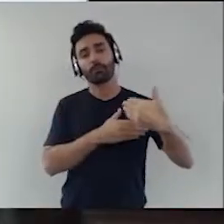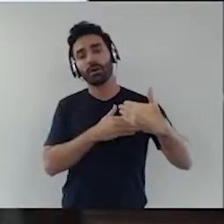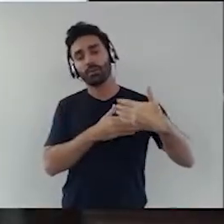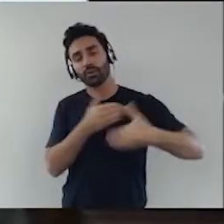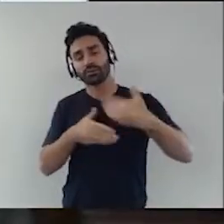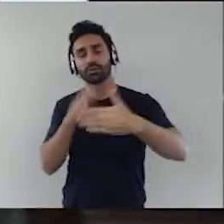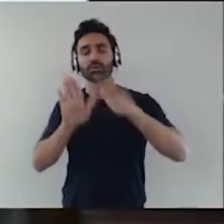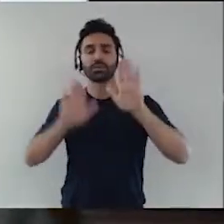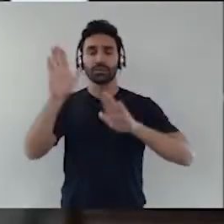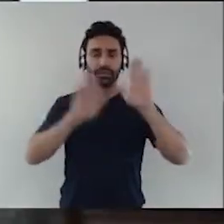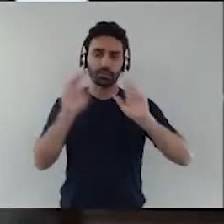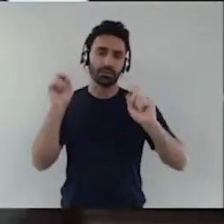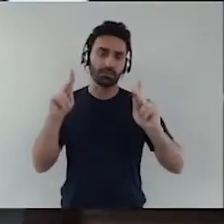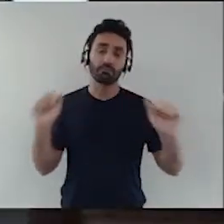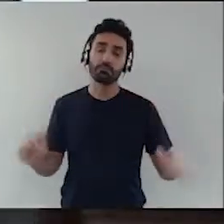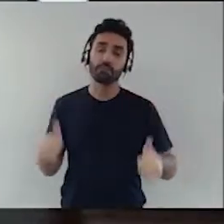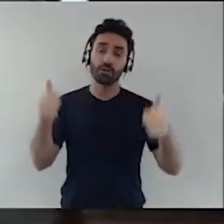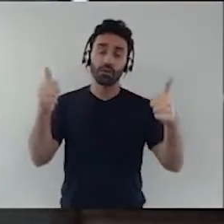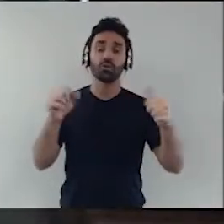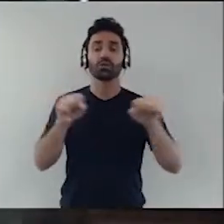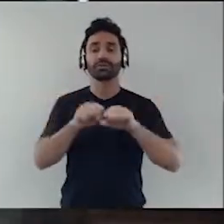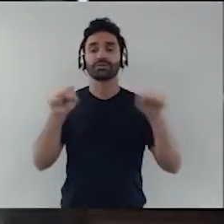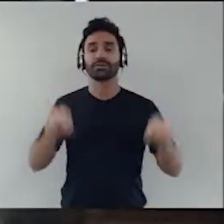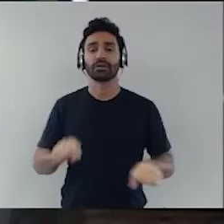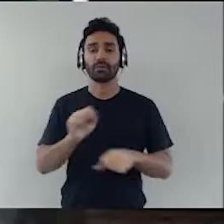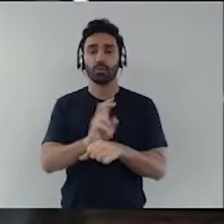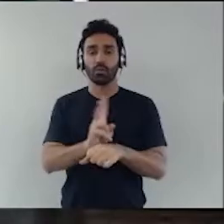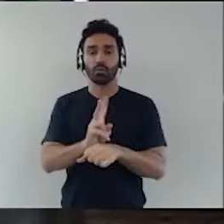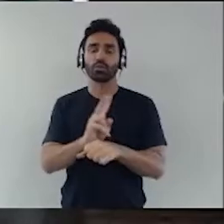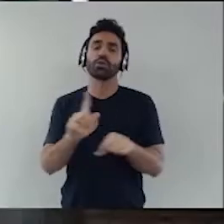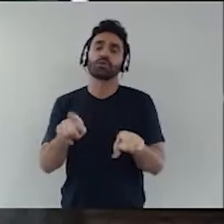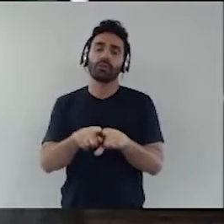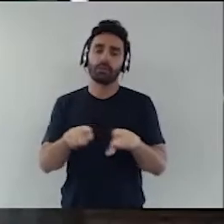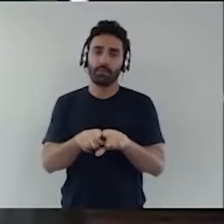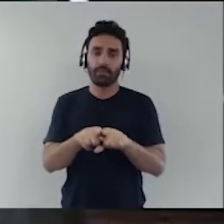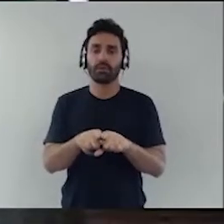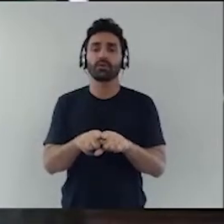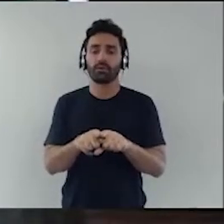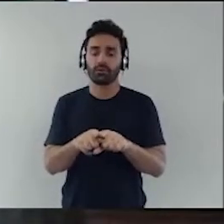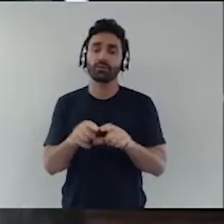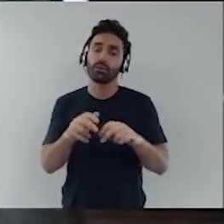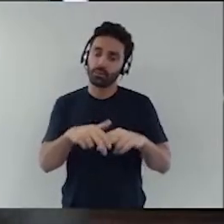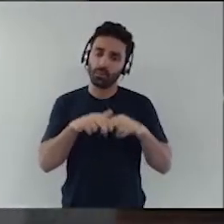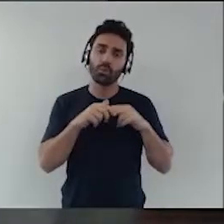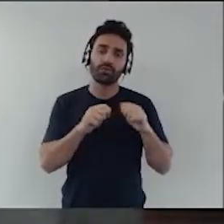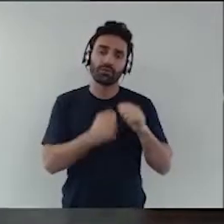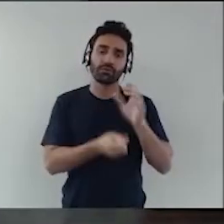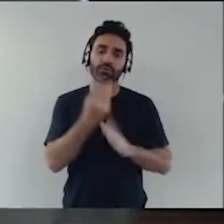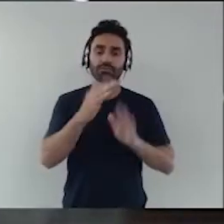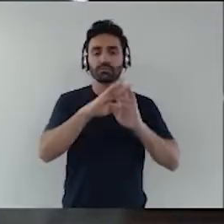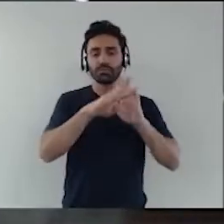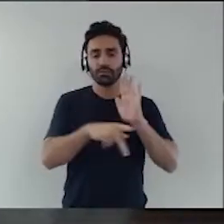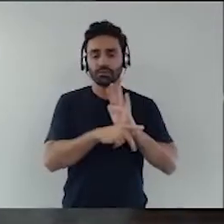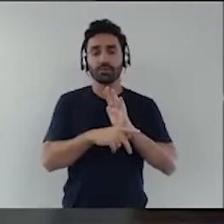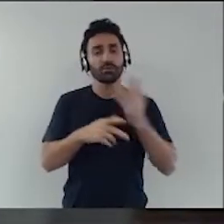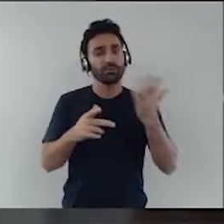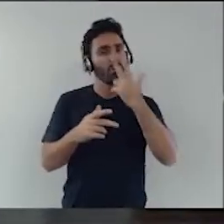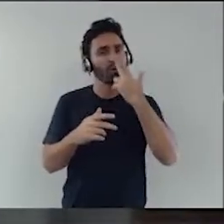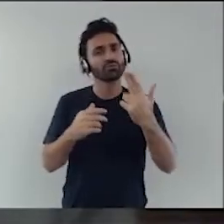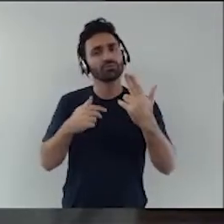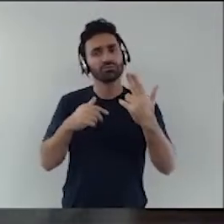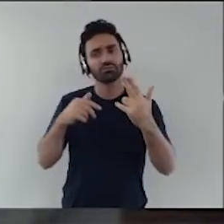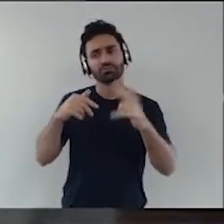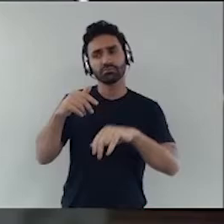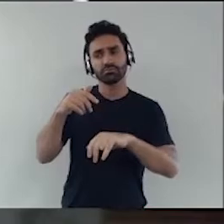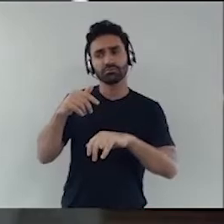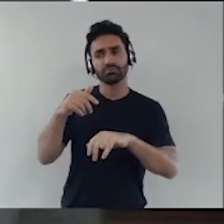nosso país, melhorou o sistema de controle também pelas intervenções das medidas provisórias. Então, eu acredito que o país reagiu